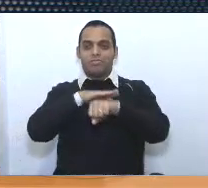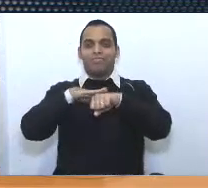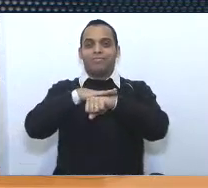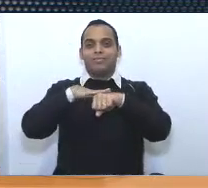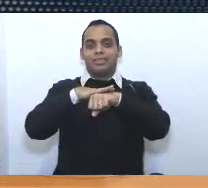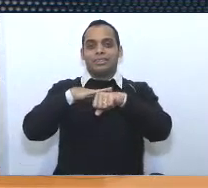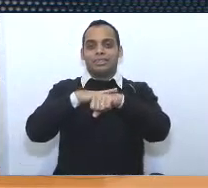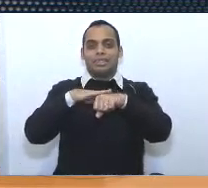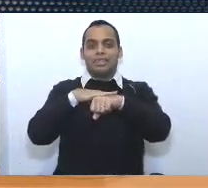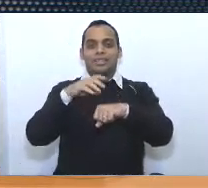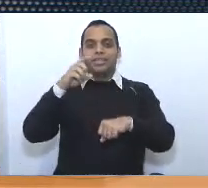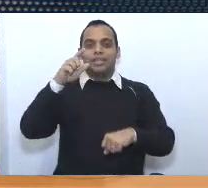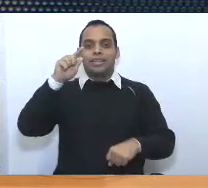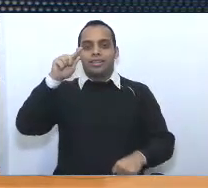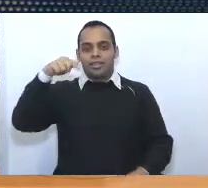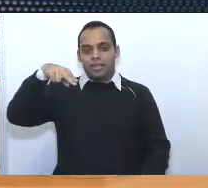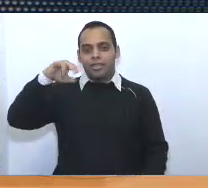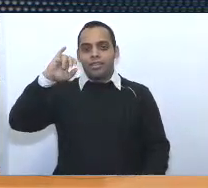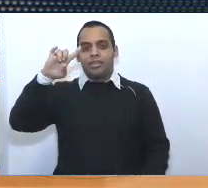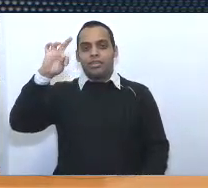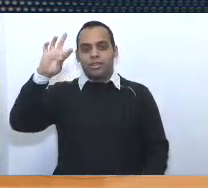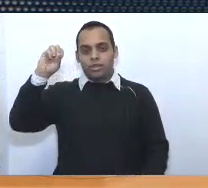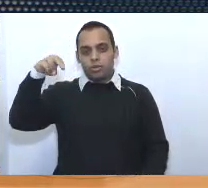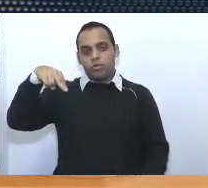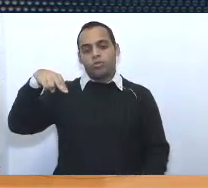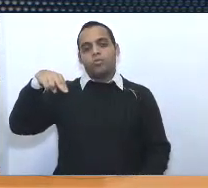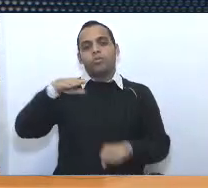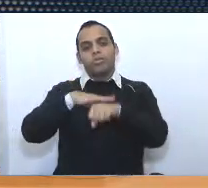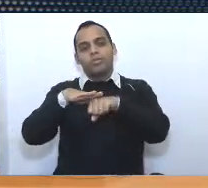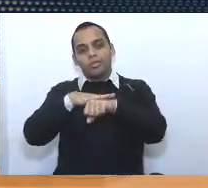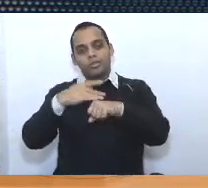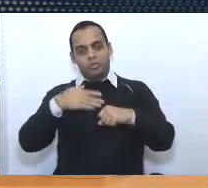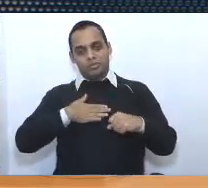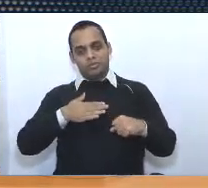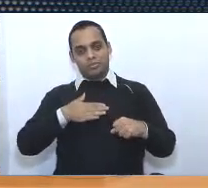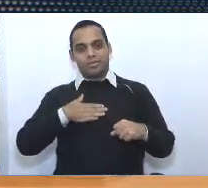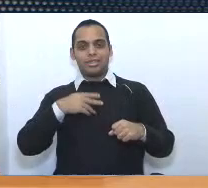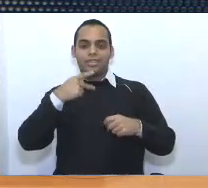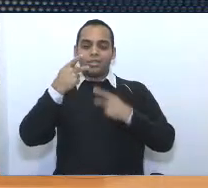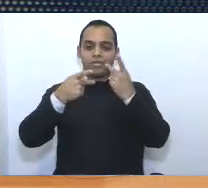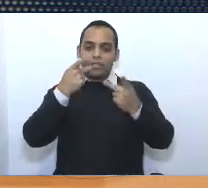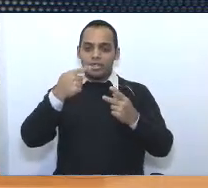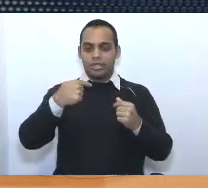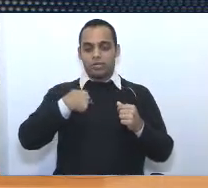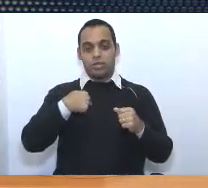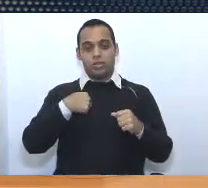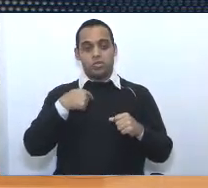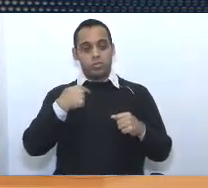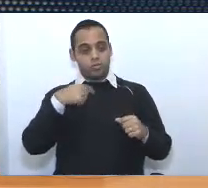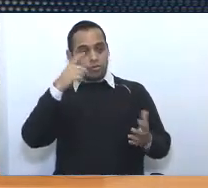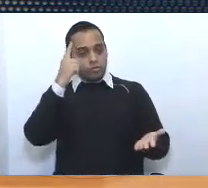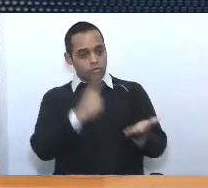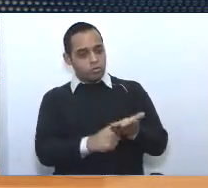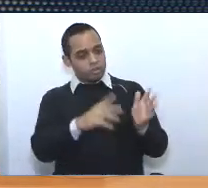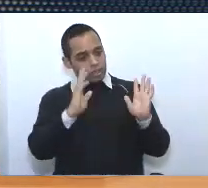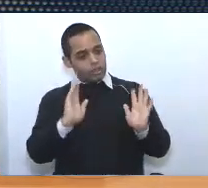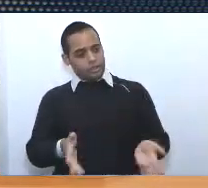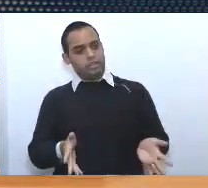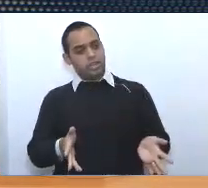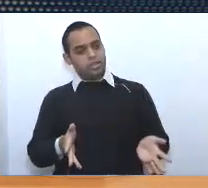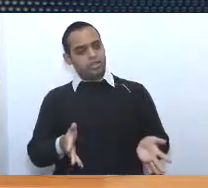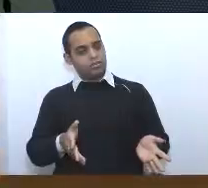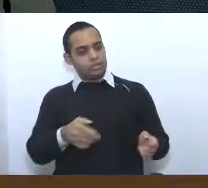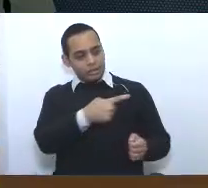Dr. Milton ontem conversou comigo, dizendo especificamente que já tinha marcado para